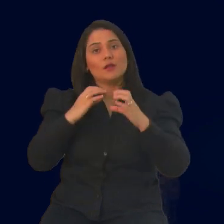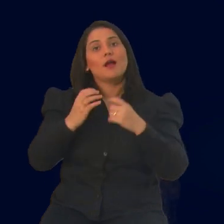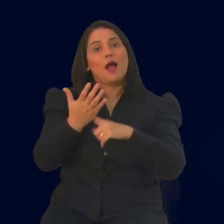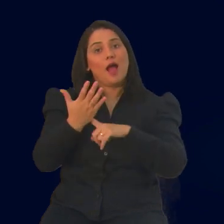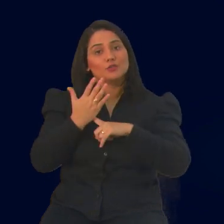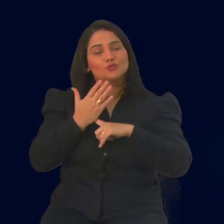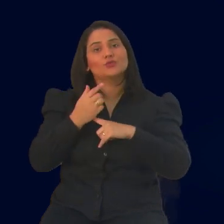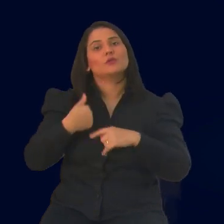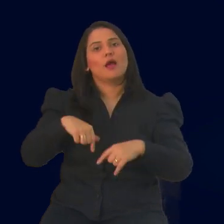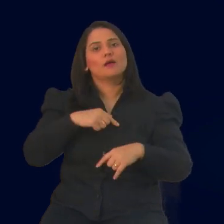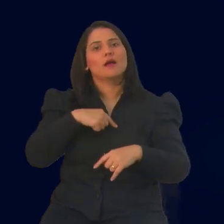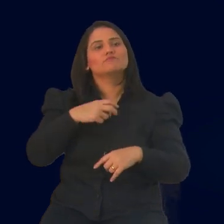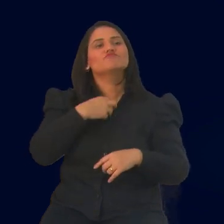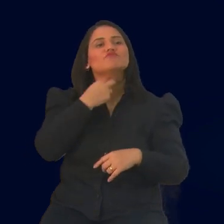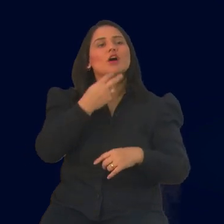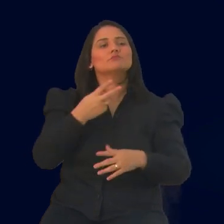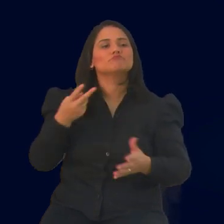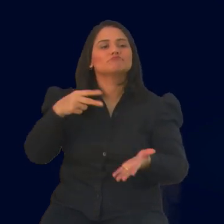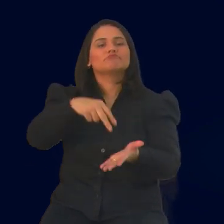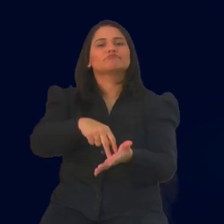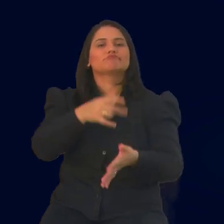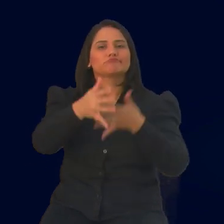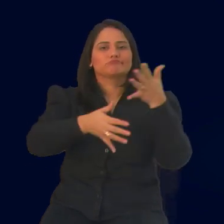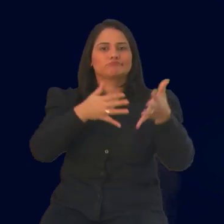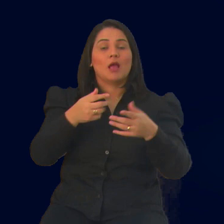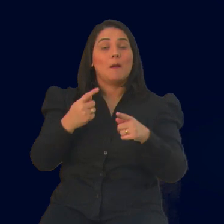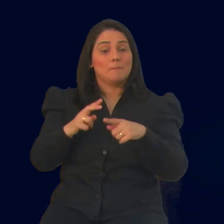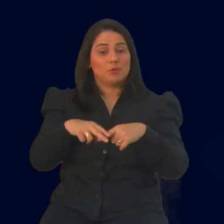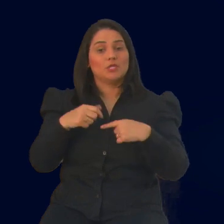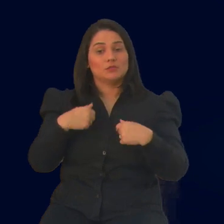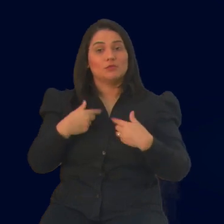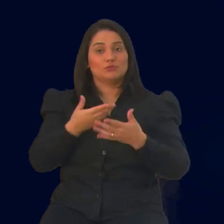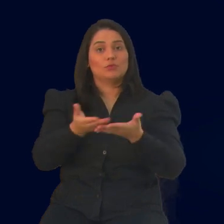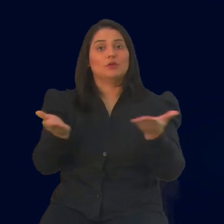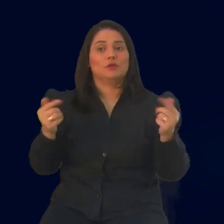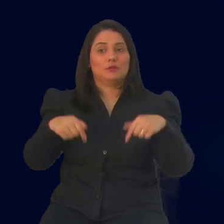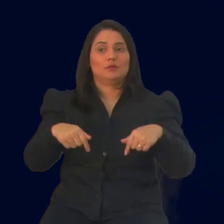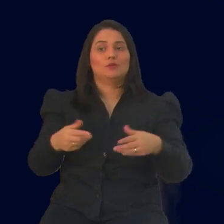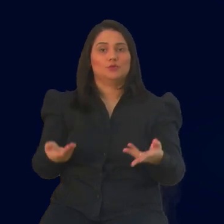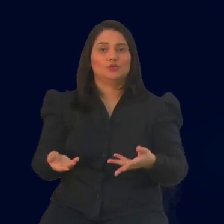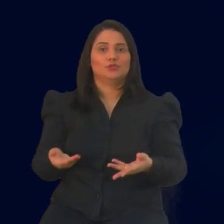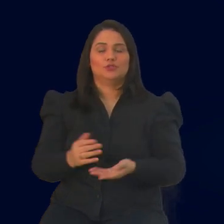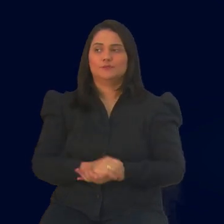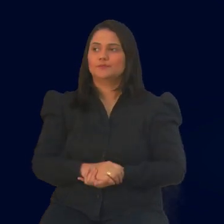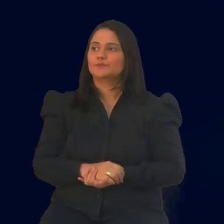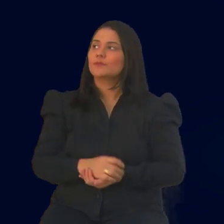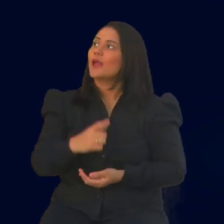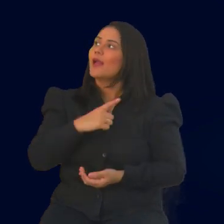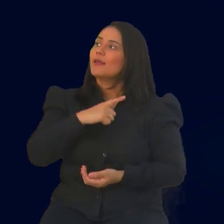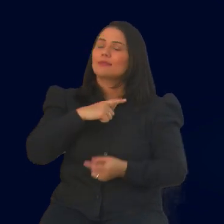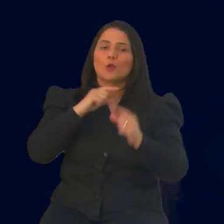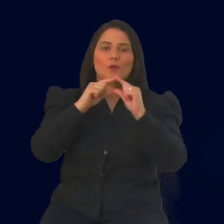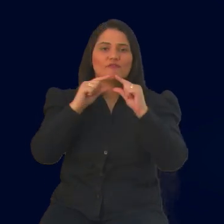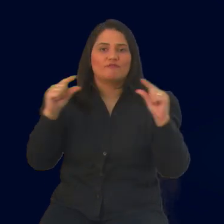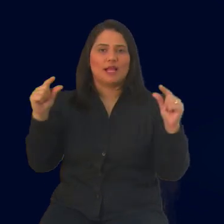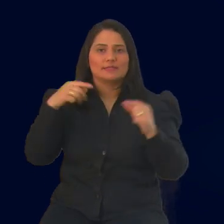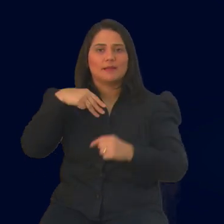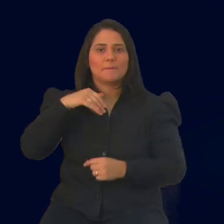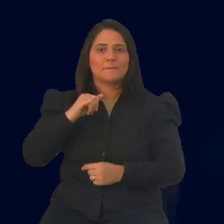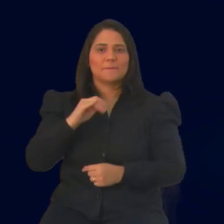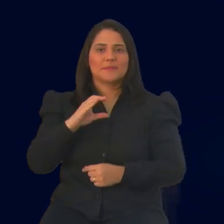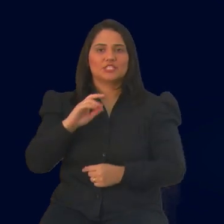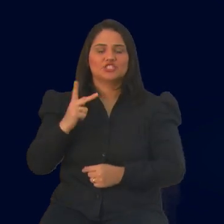para compartilhar com vocês tudo isso hoje. E tem uma frase da Michelle Obama que eu gosto bastante. Você